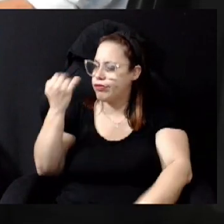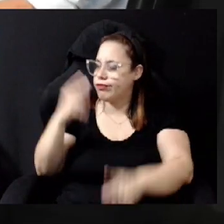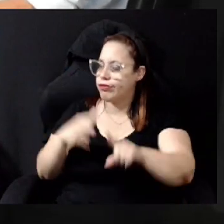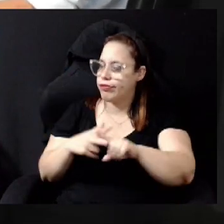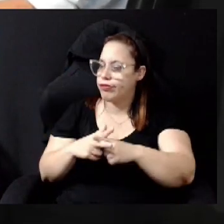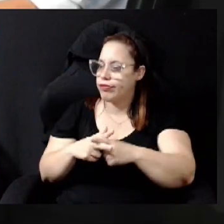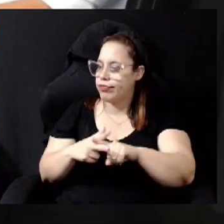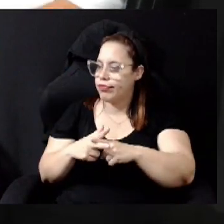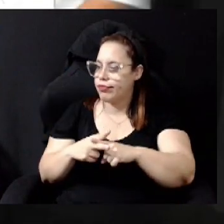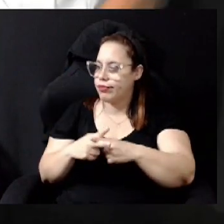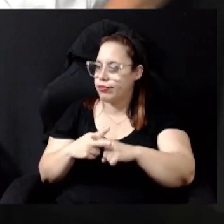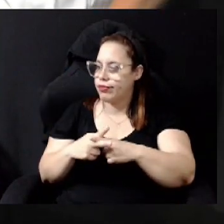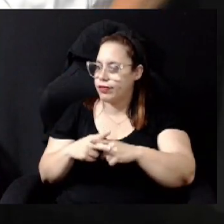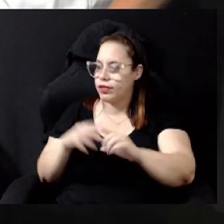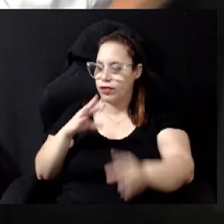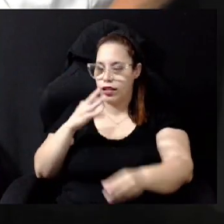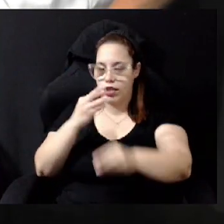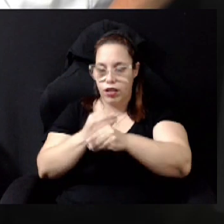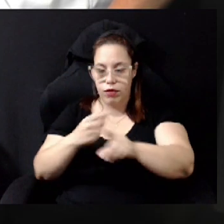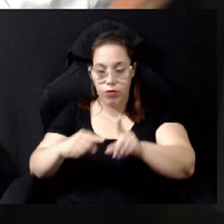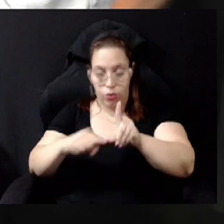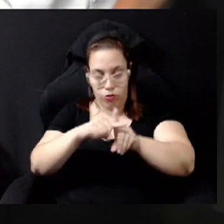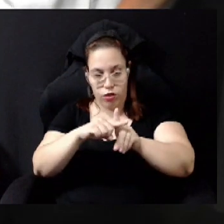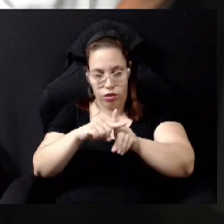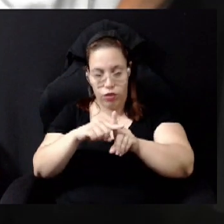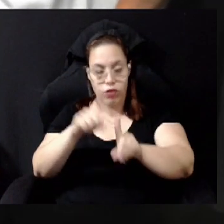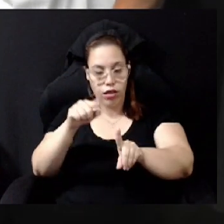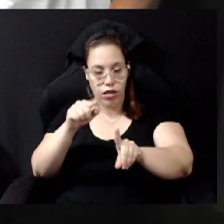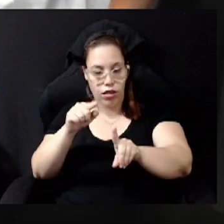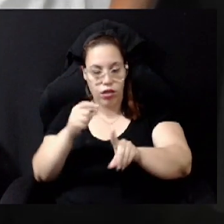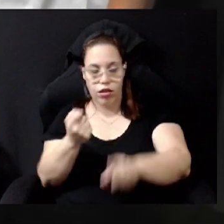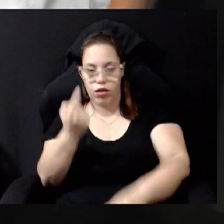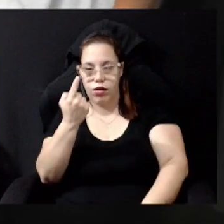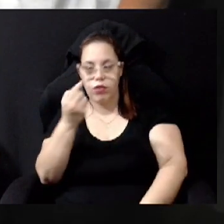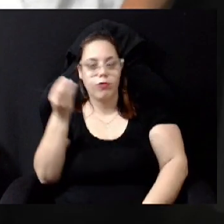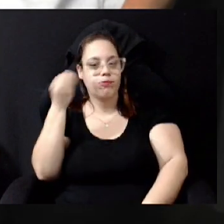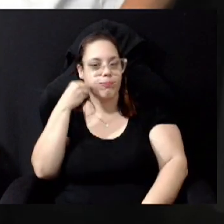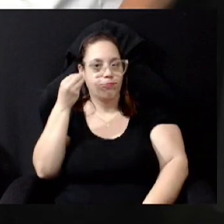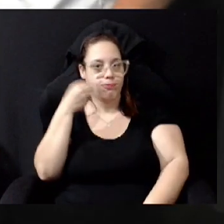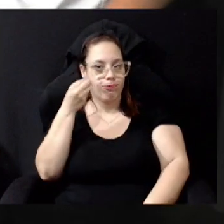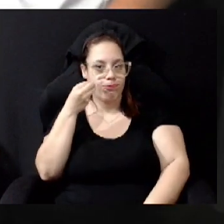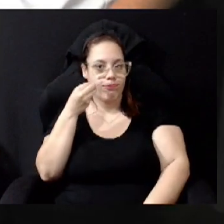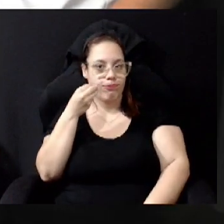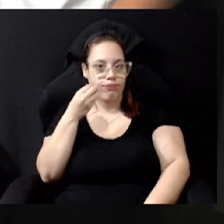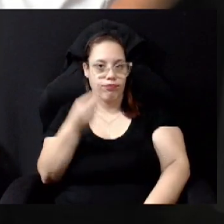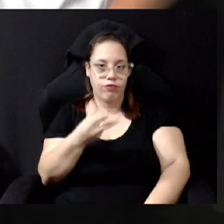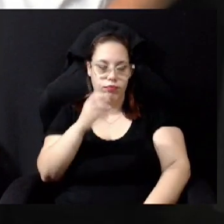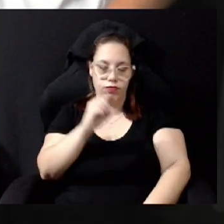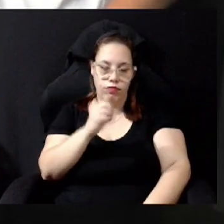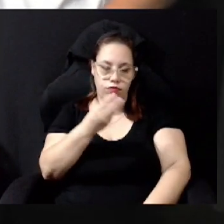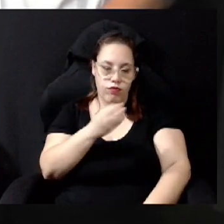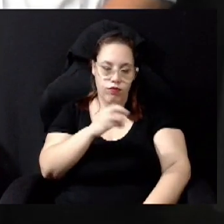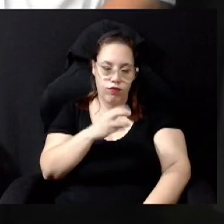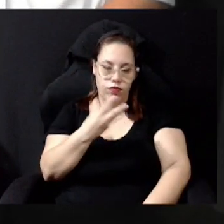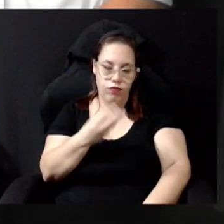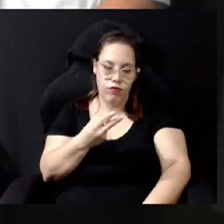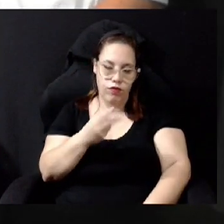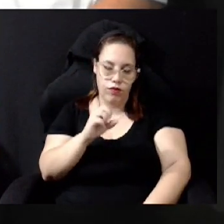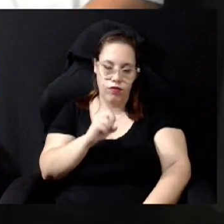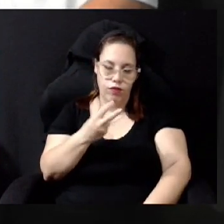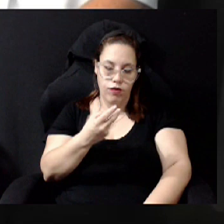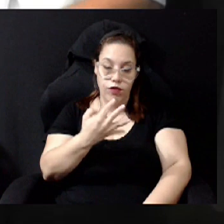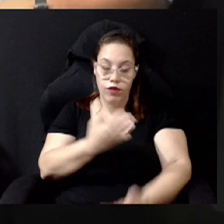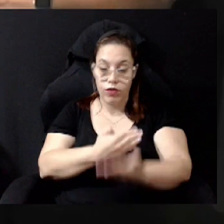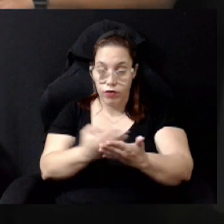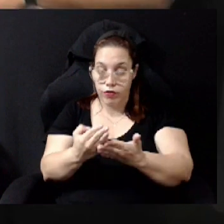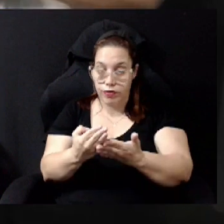emendas impositivas, né? A gente teve essa primeira experiência em 2023, 2024 e agora vamos ter